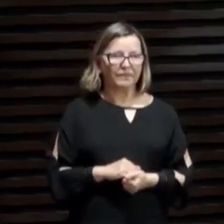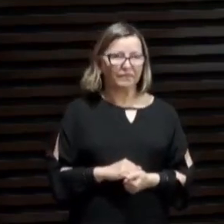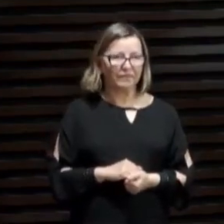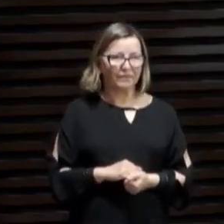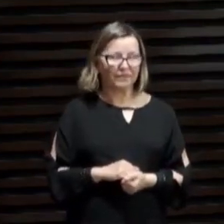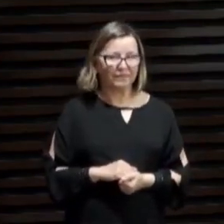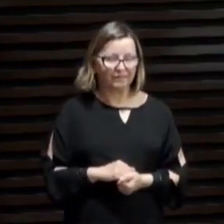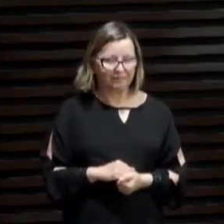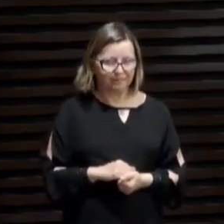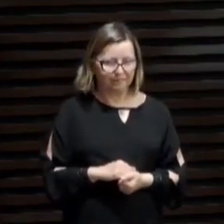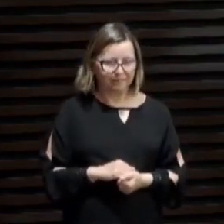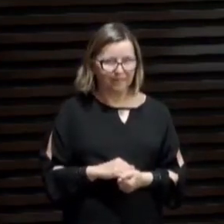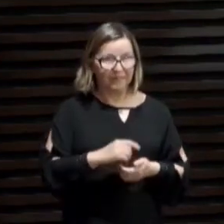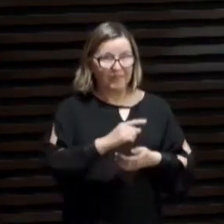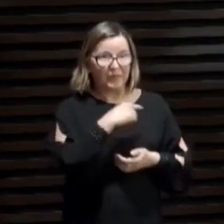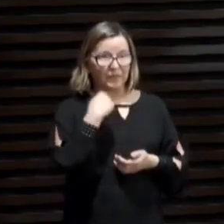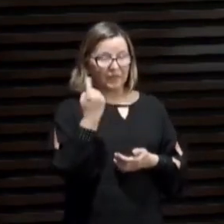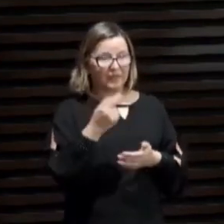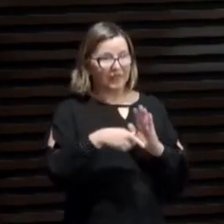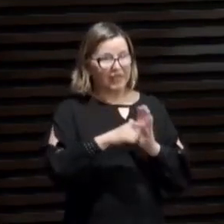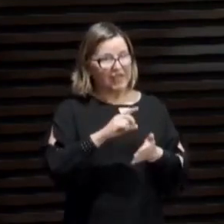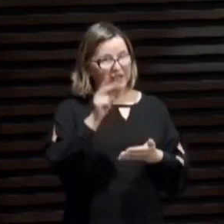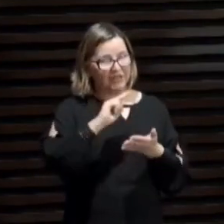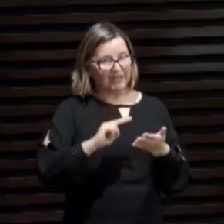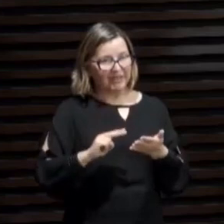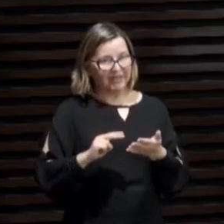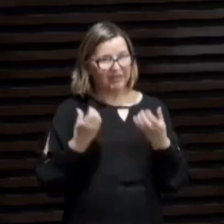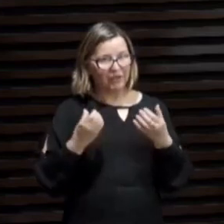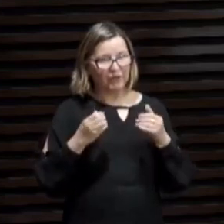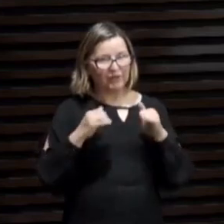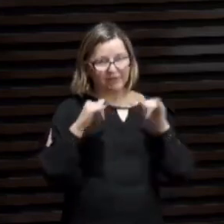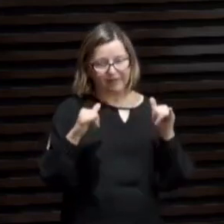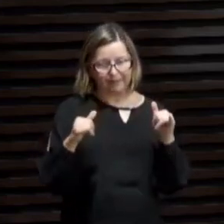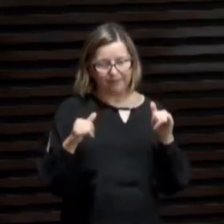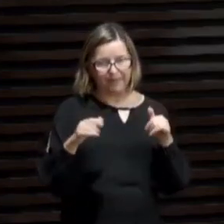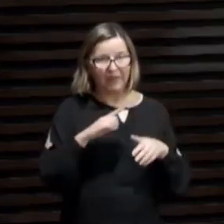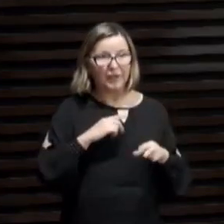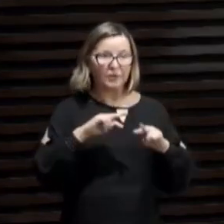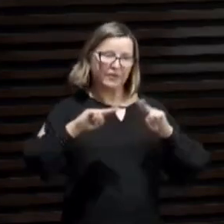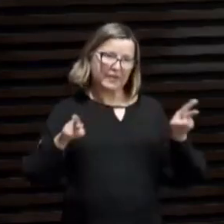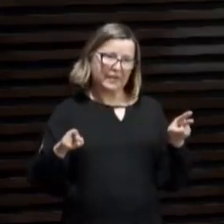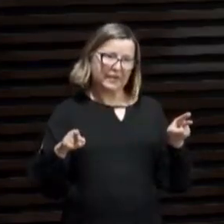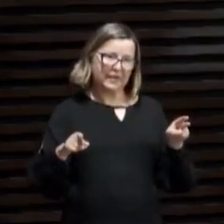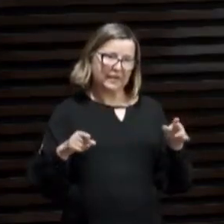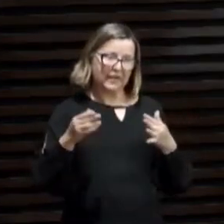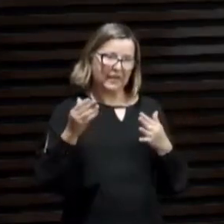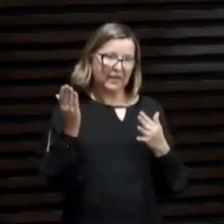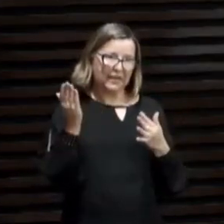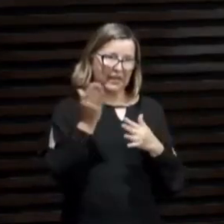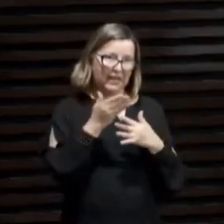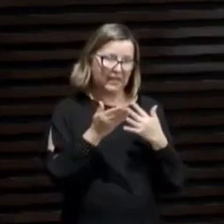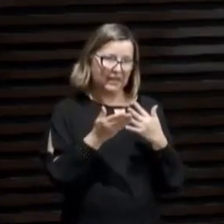realidade nesse texto. Mas antes de ler, eu quero dizer uma coisa. Existe uma diferença entre lamentação